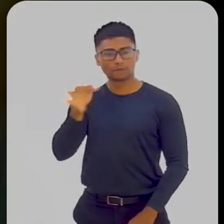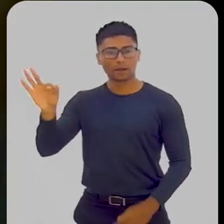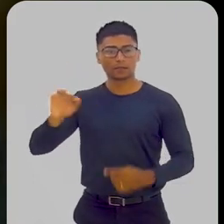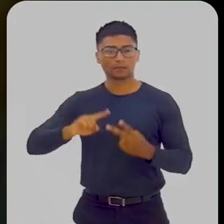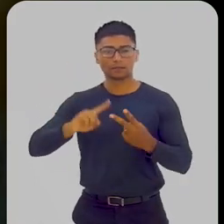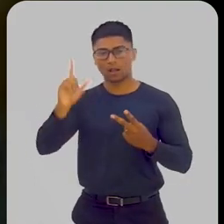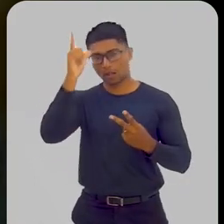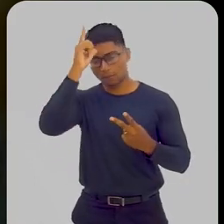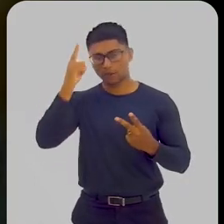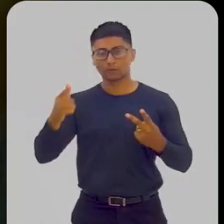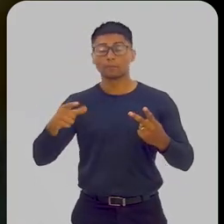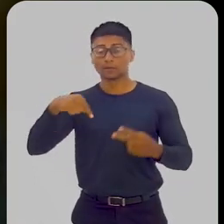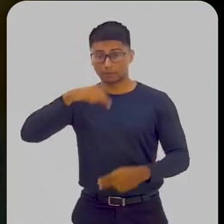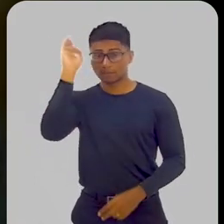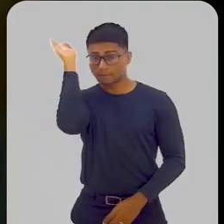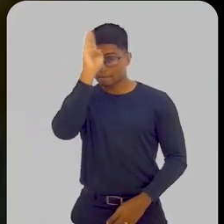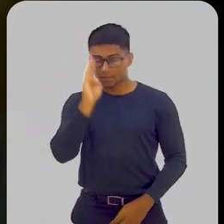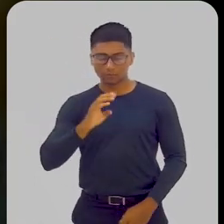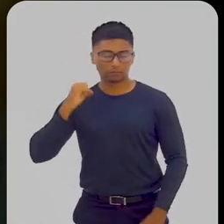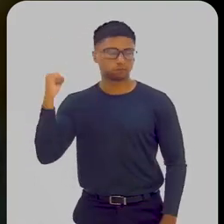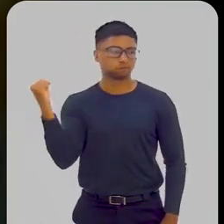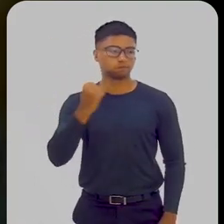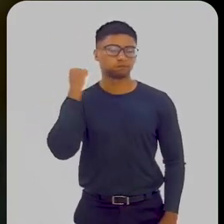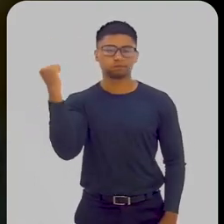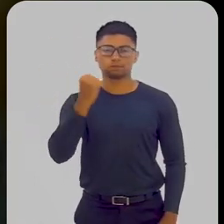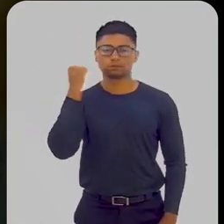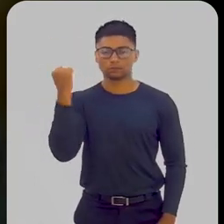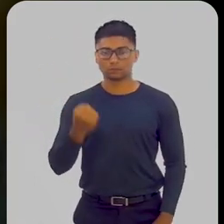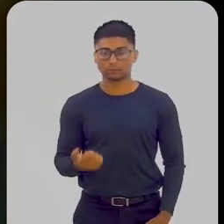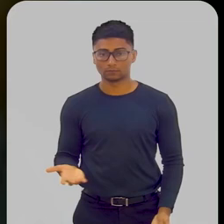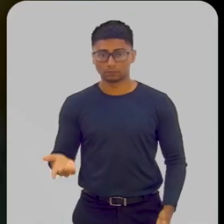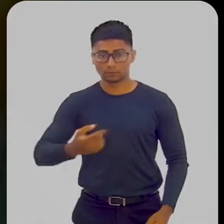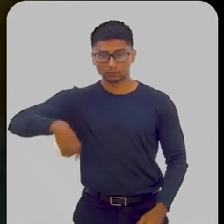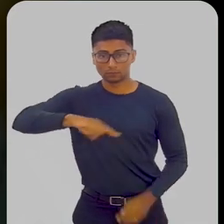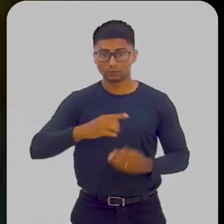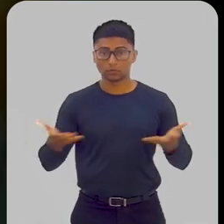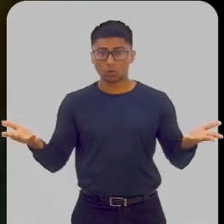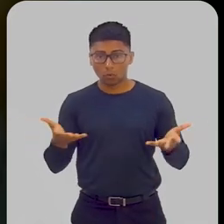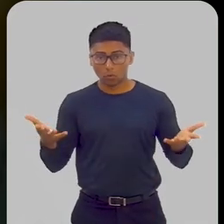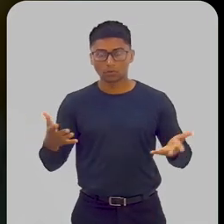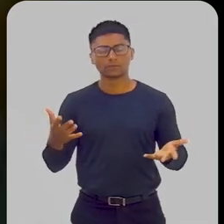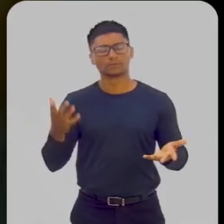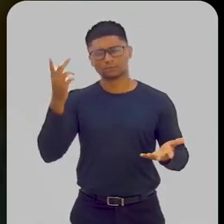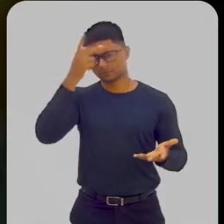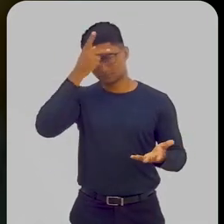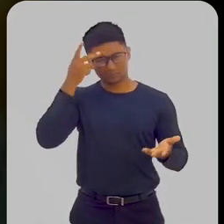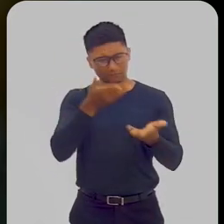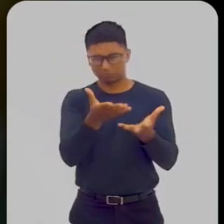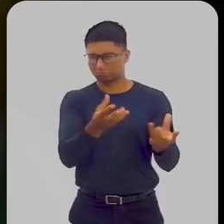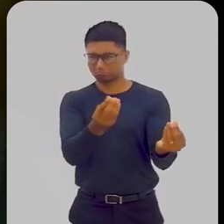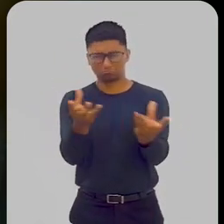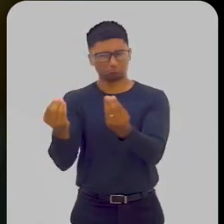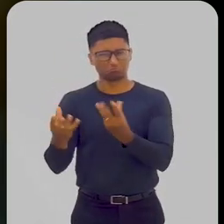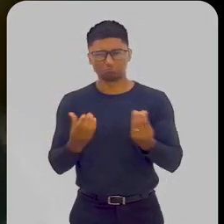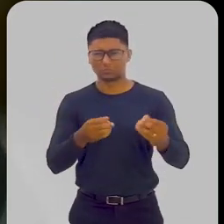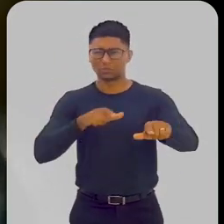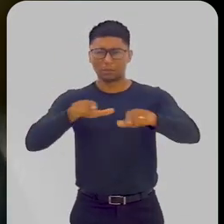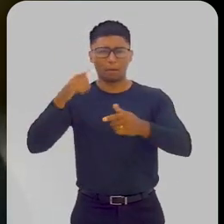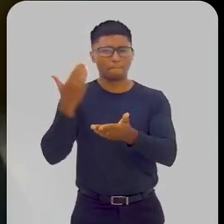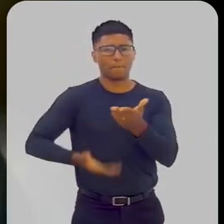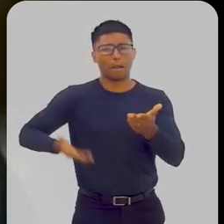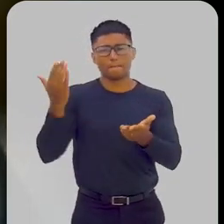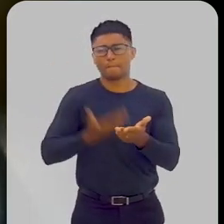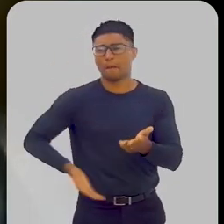na França, na Alemanha, mas no Brasil isso foi mais grave, né? Então, nós temos a nossa engenharia hoje, desempregou milhares de